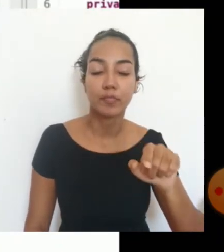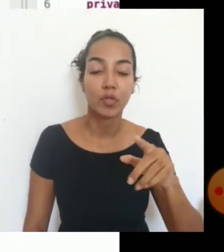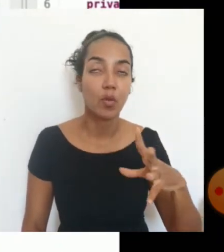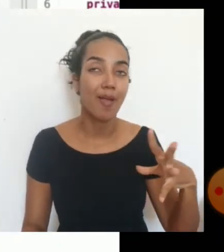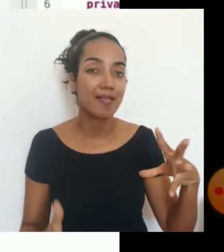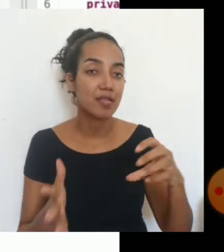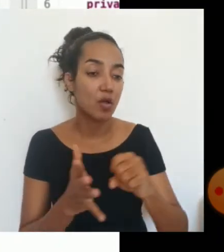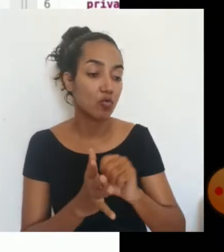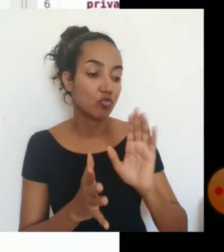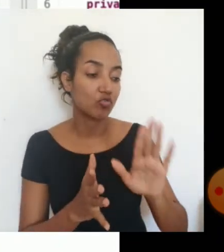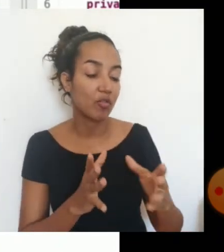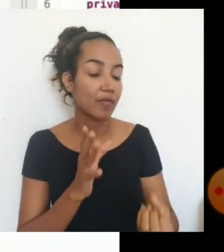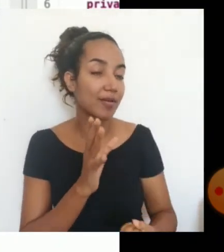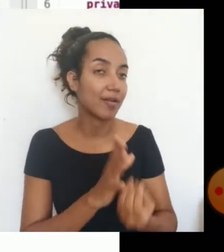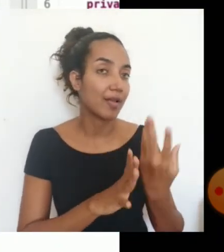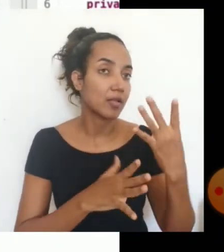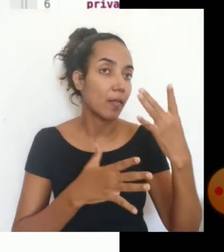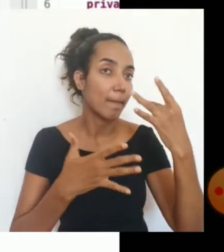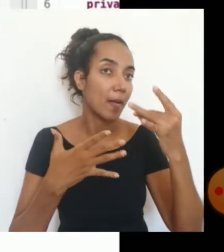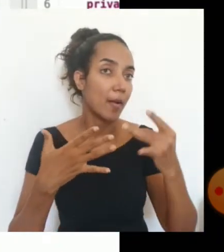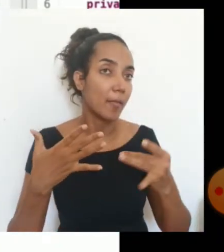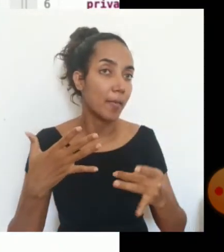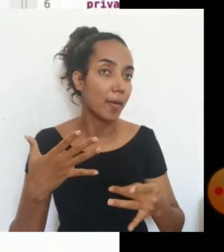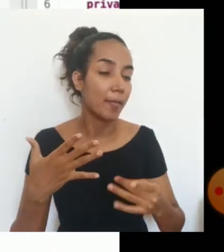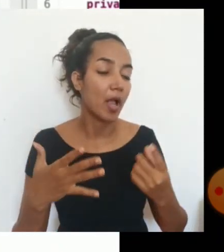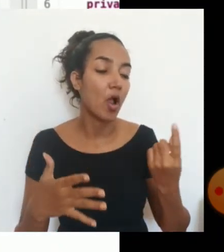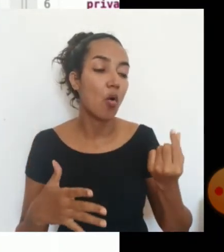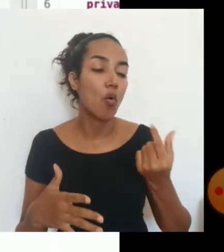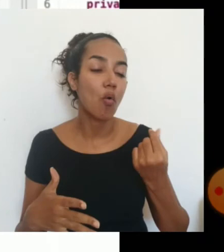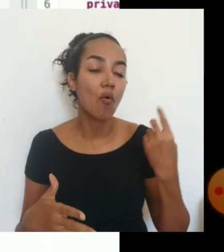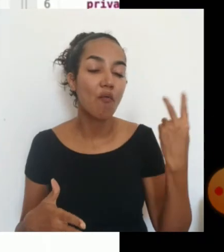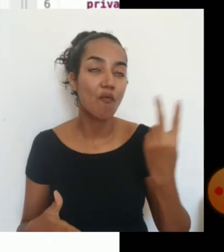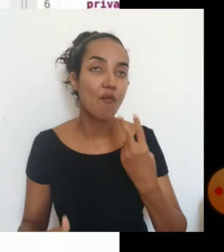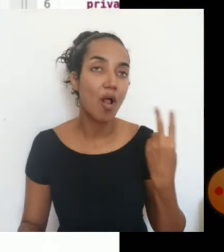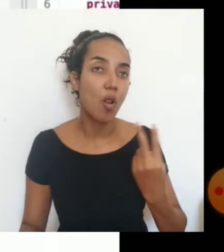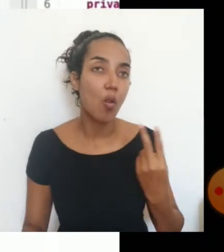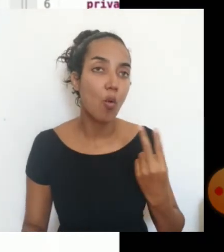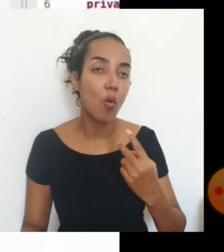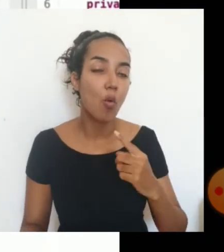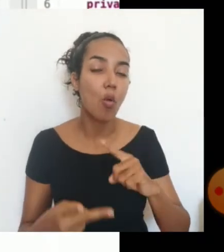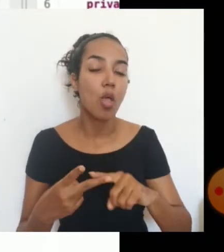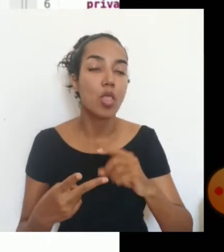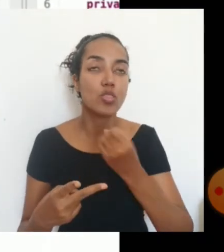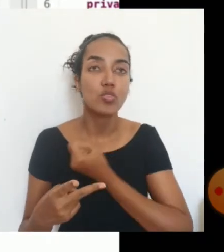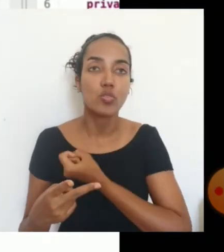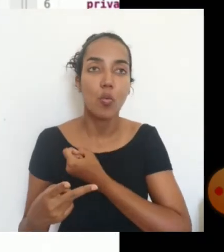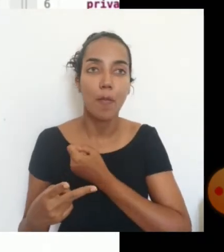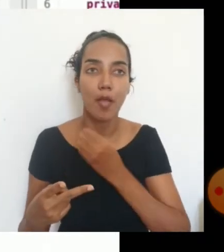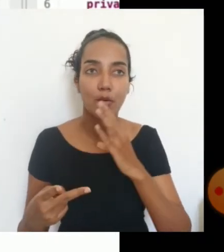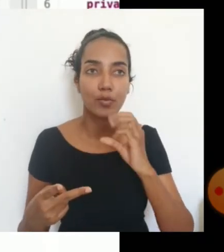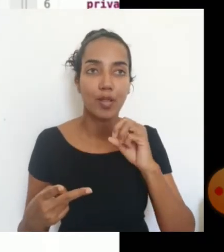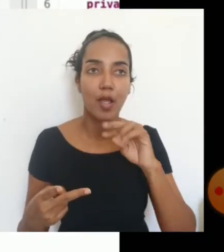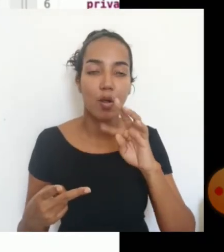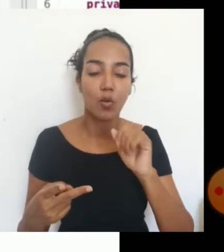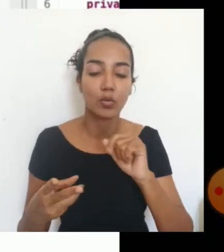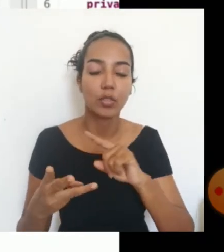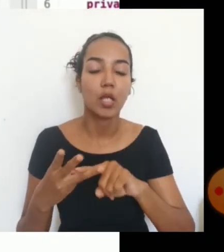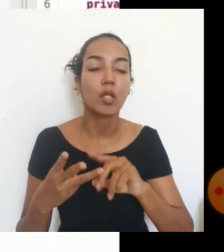número e o titular. Vocês podem perceber aqui, eu vou imprimir novamente, usar essa